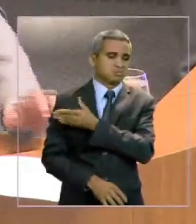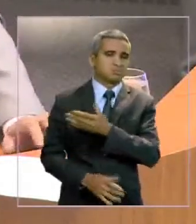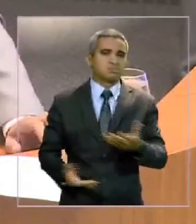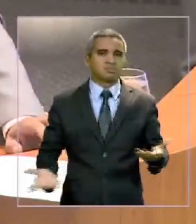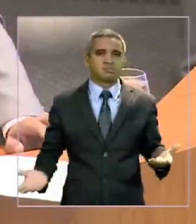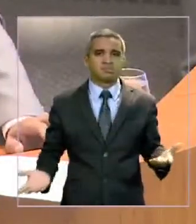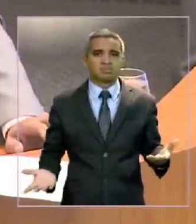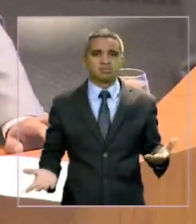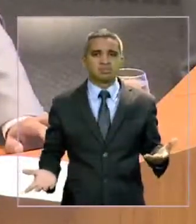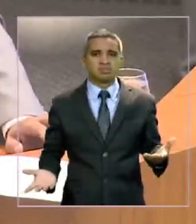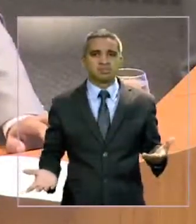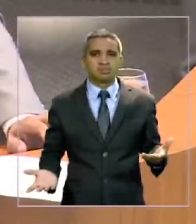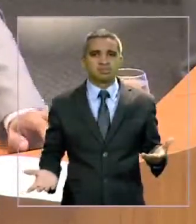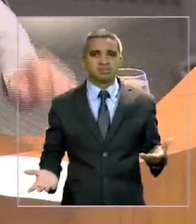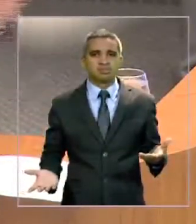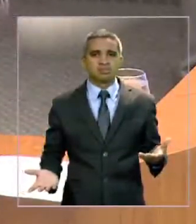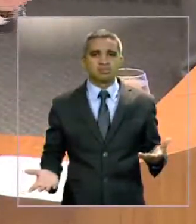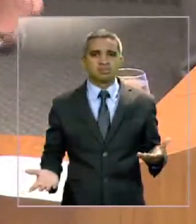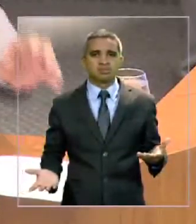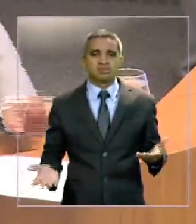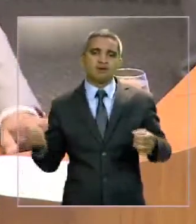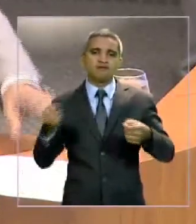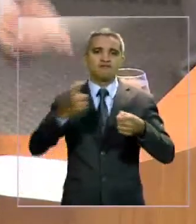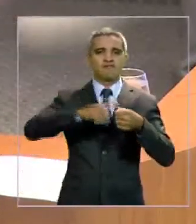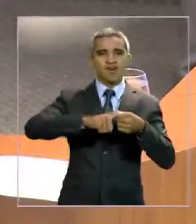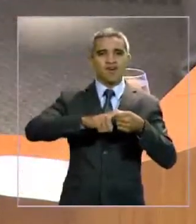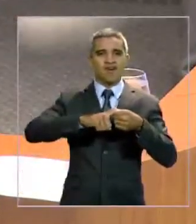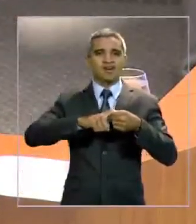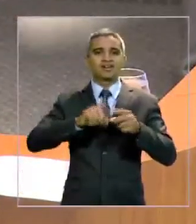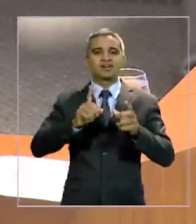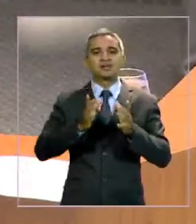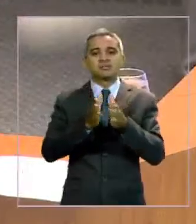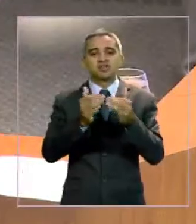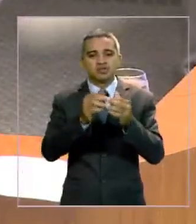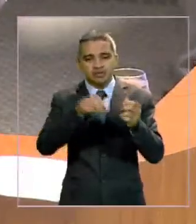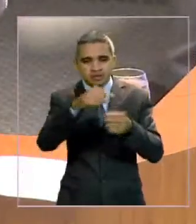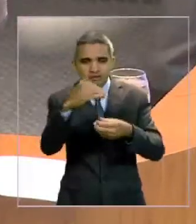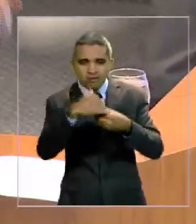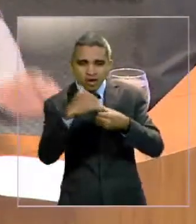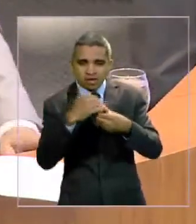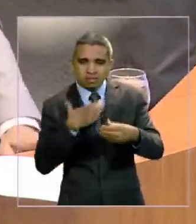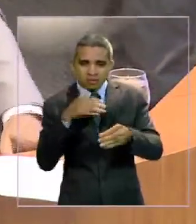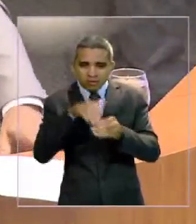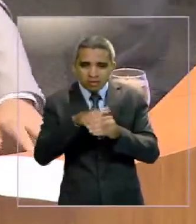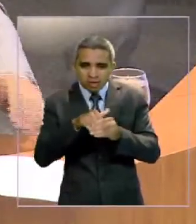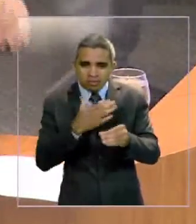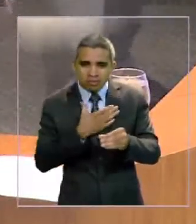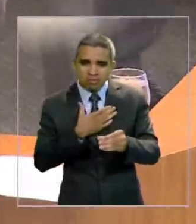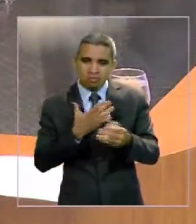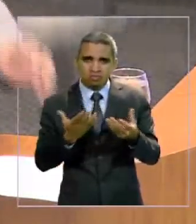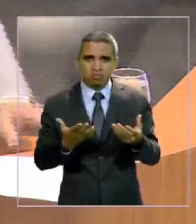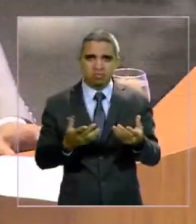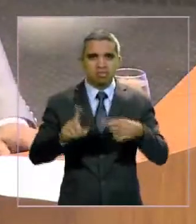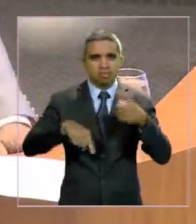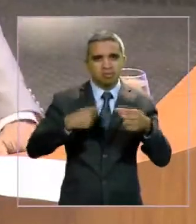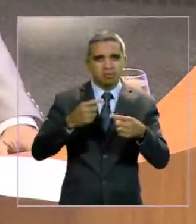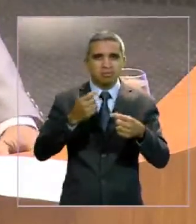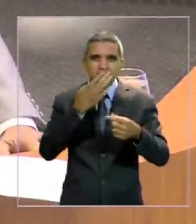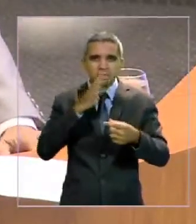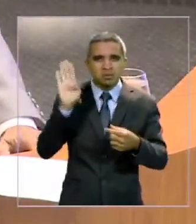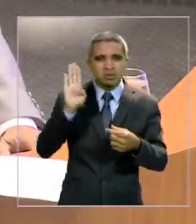denúncia referente à industrialização de macas. Vamos aprofundar. Foi a denúncia de uma pessoa que estava lá participando da